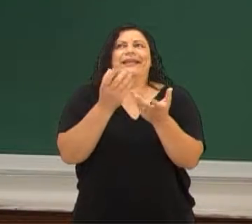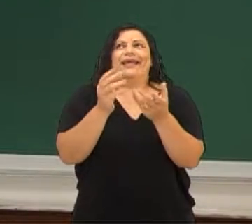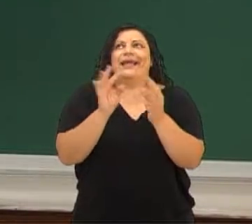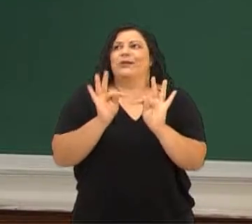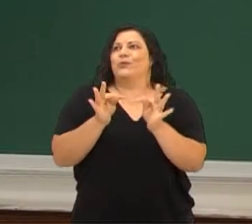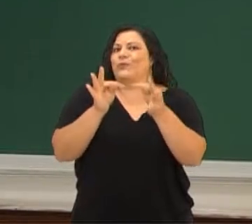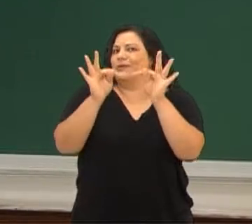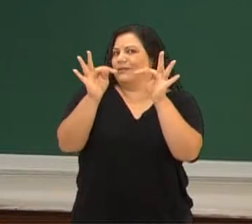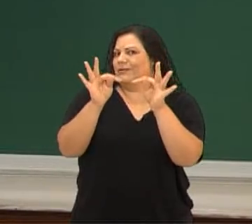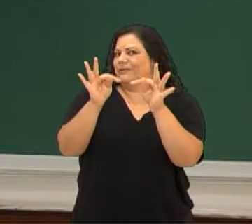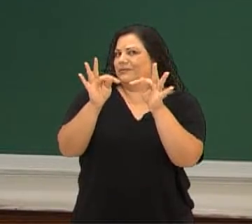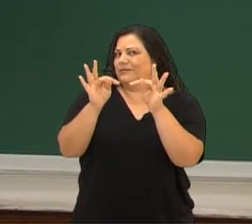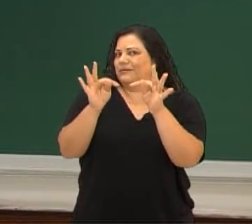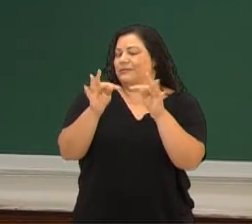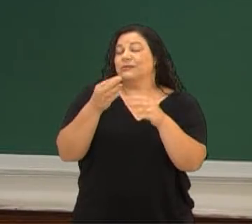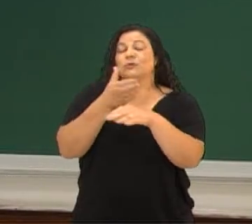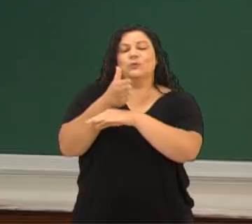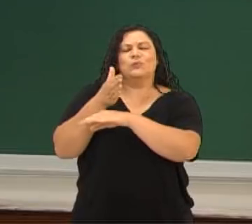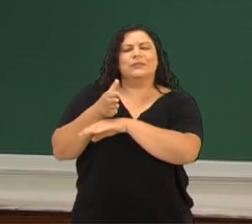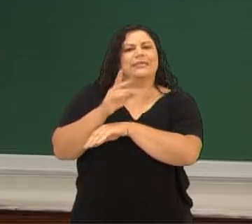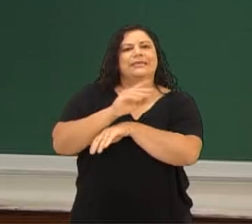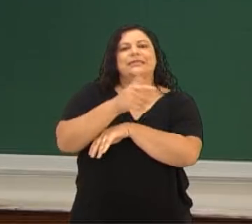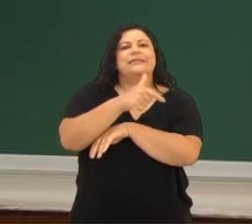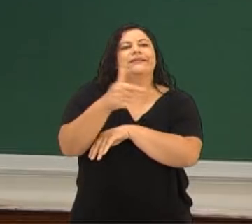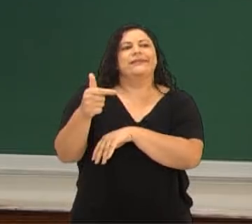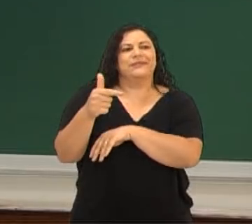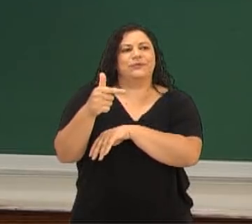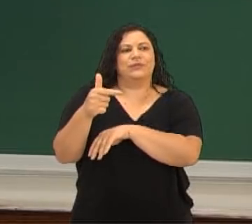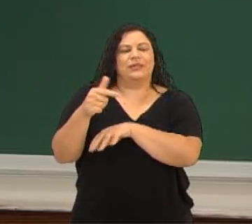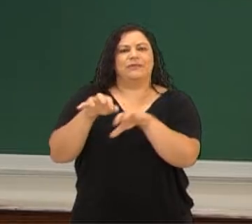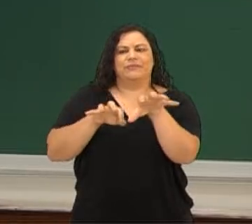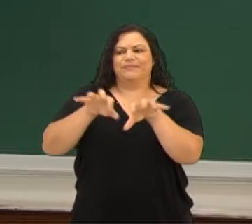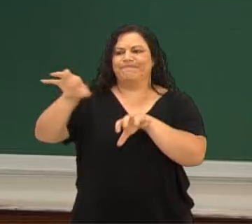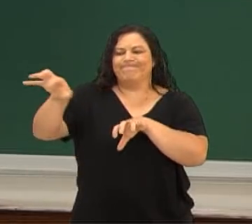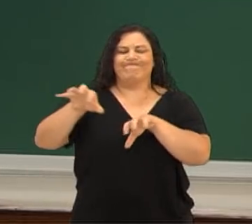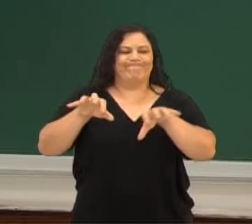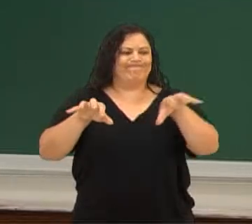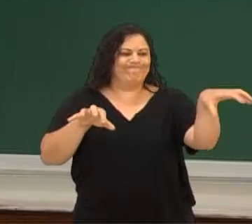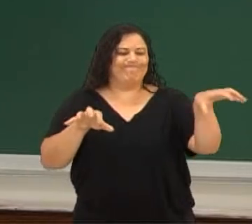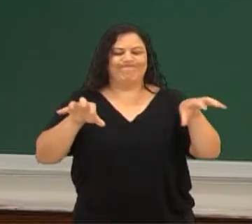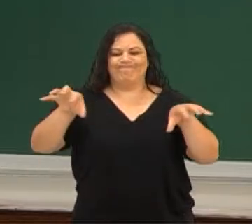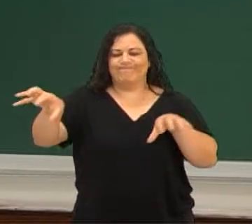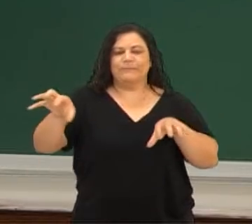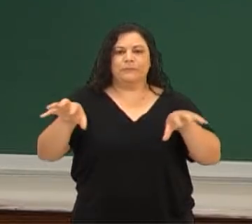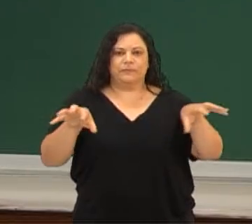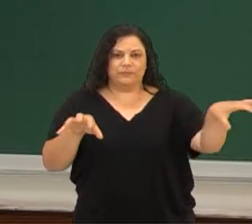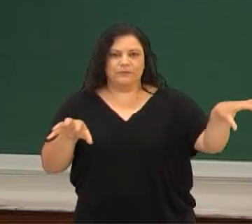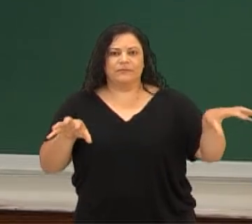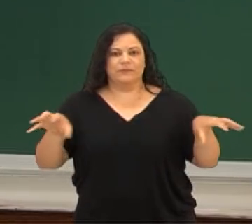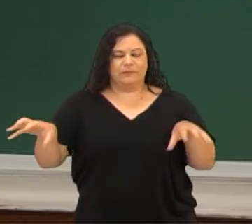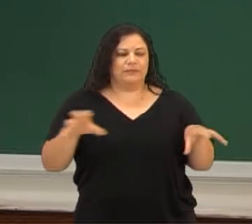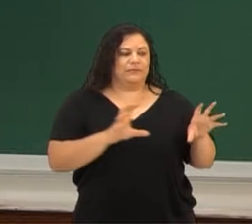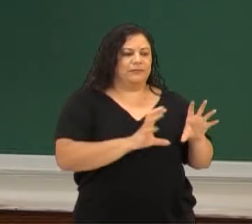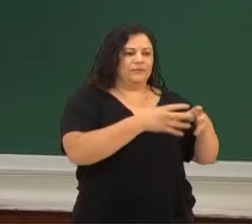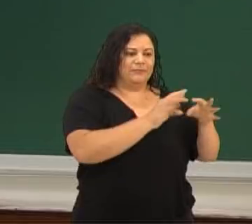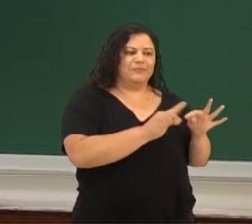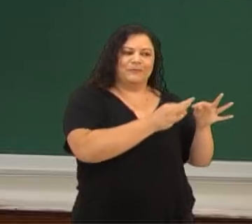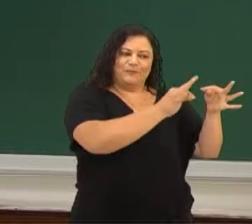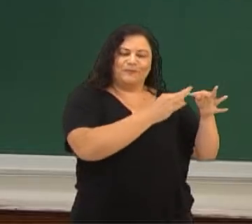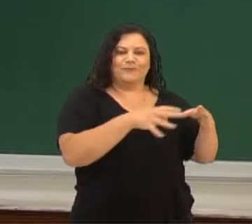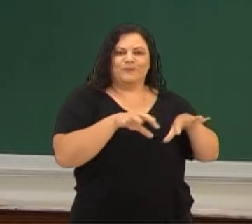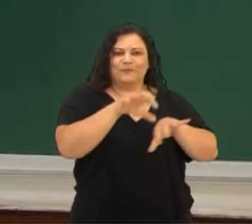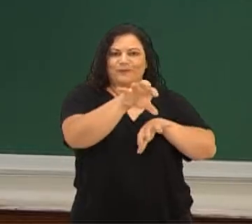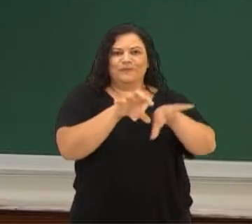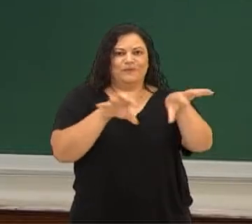desconexão digital, não é que não tem acesso à tecnologia, são aqueles aglomerados fragmentados, que não estão conectados, e isso não